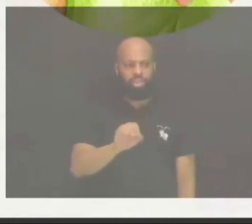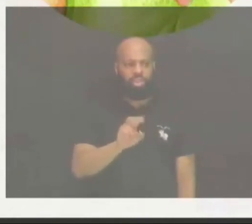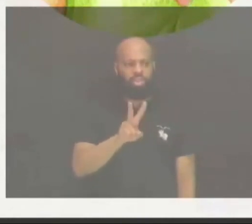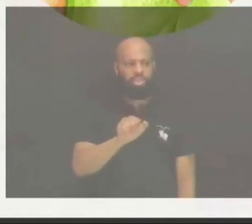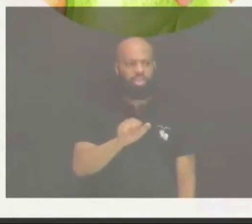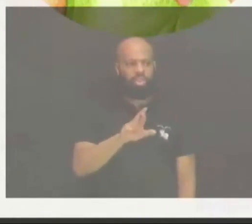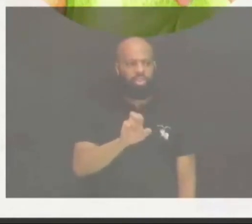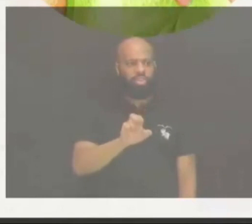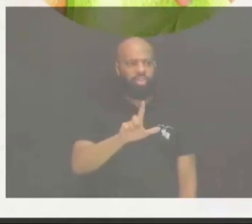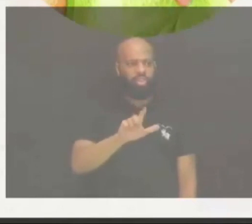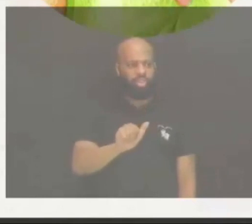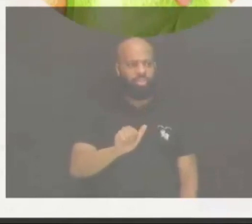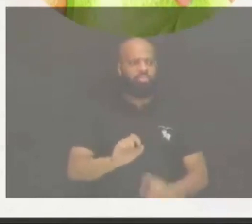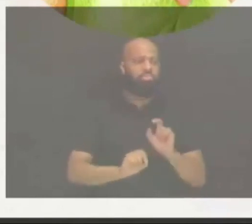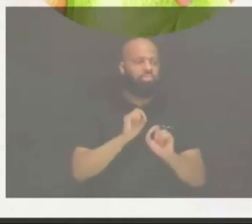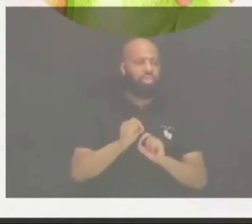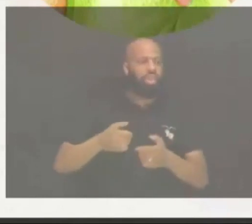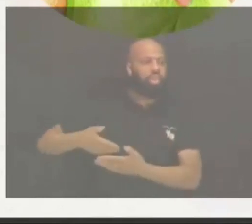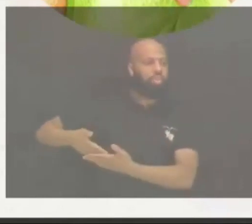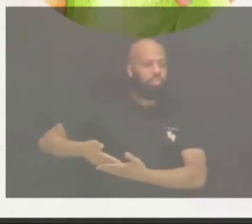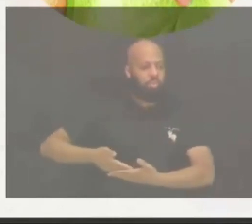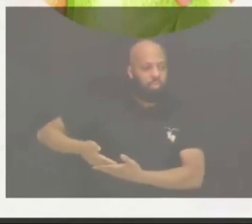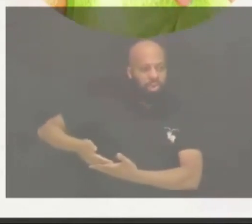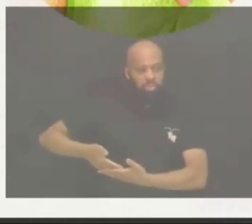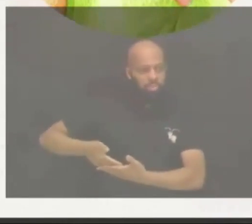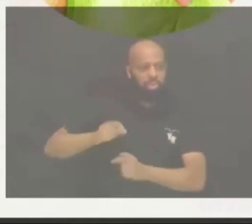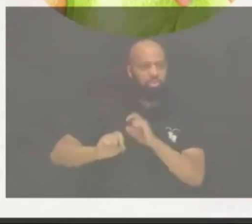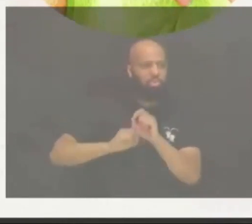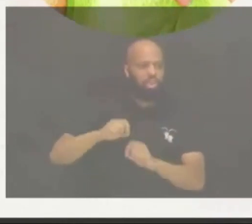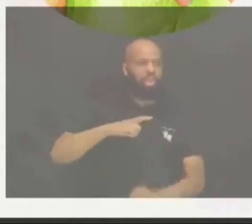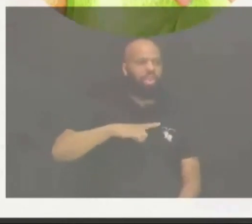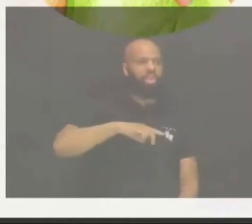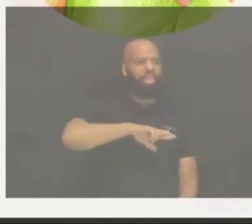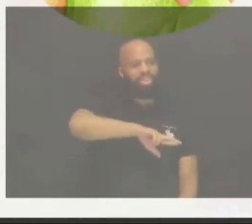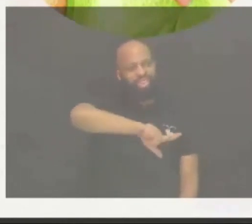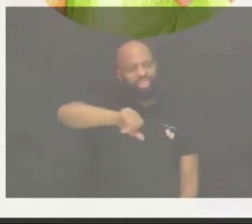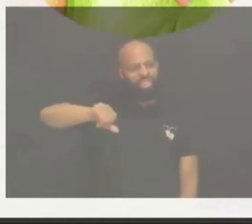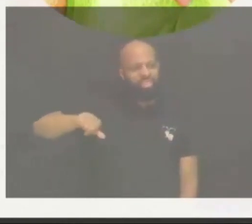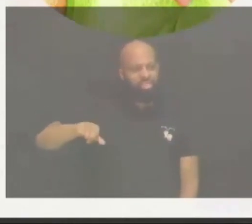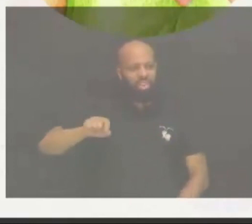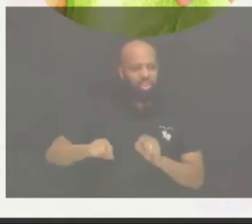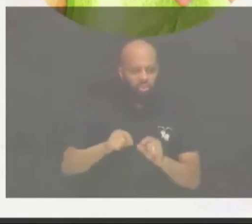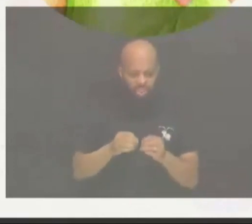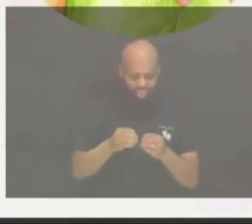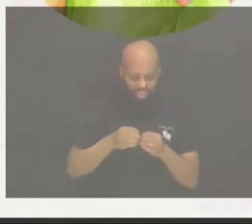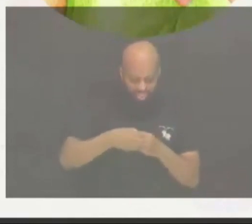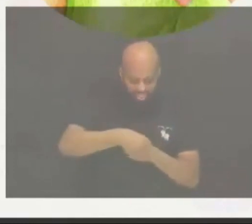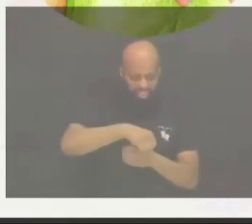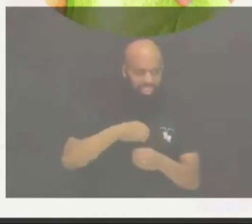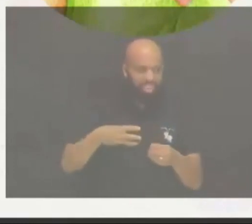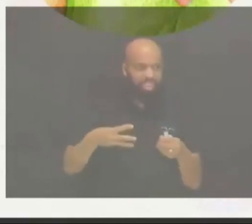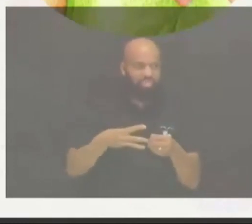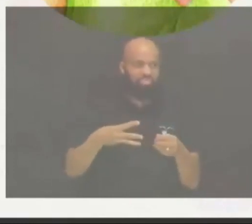enfim, que um bebê seria um aglomerado de células. Veja, um aglomerado